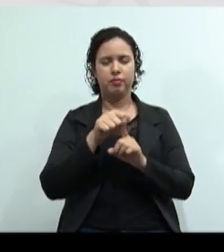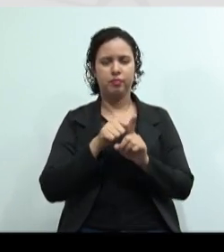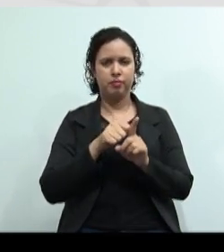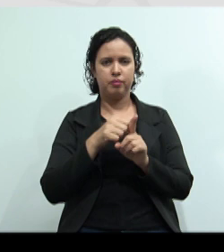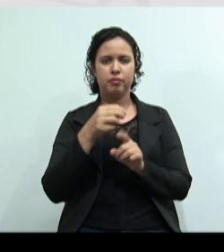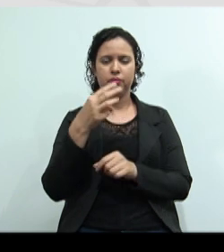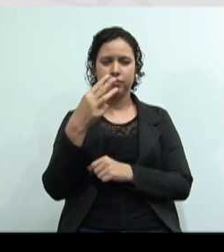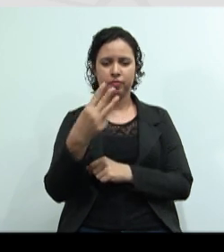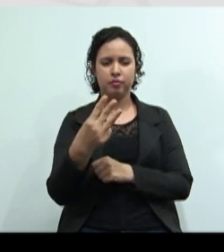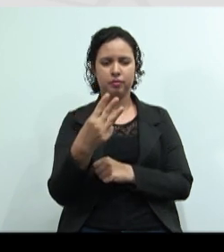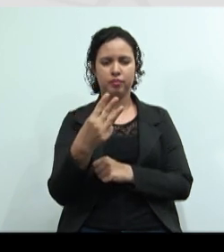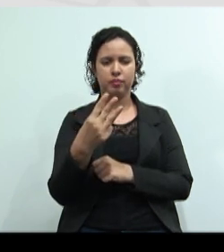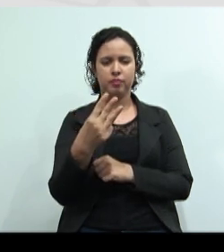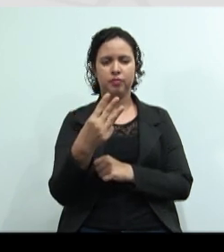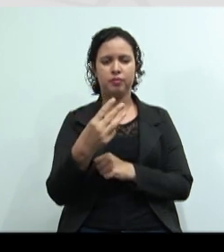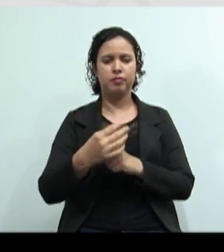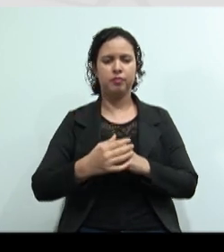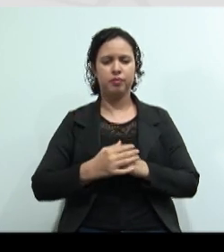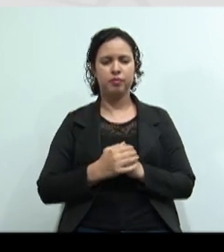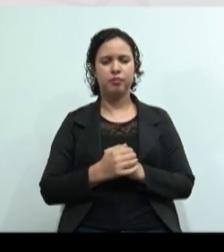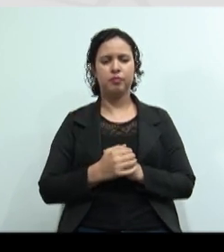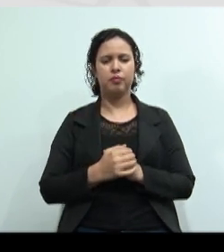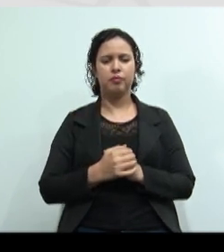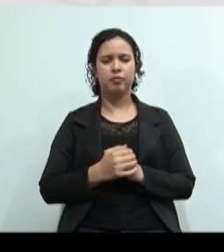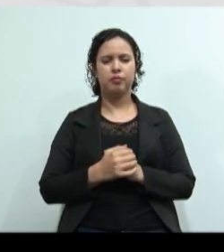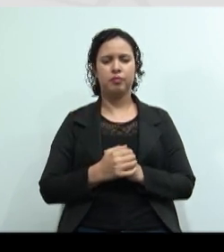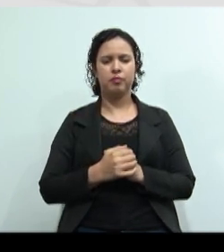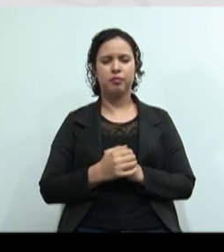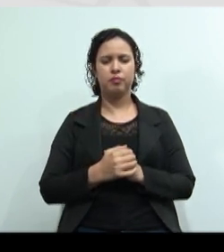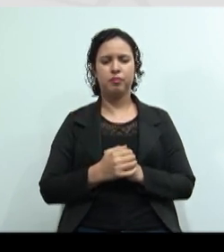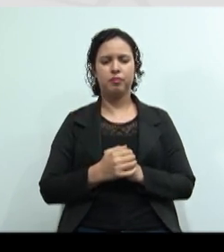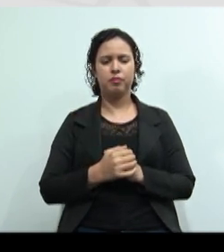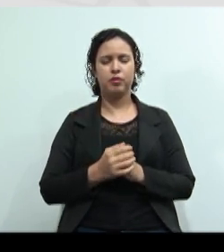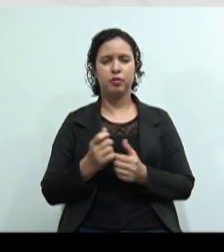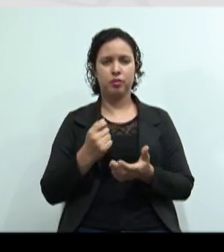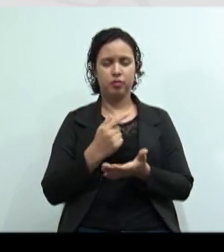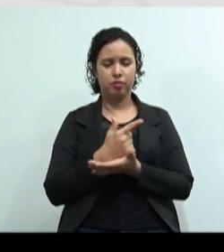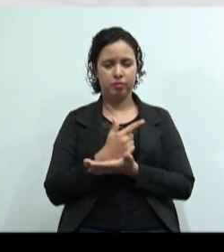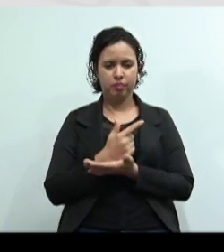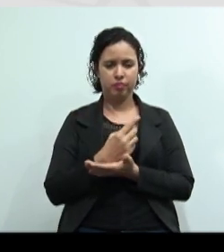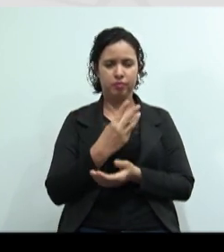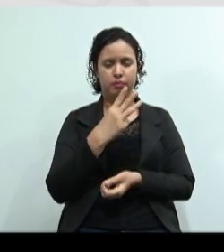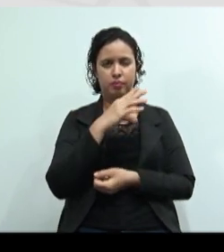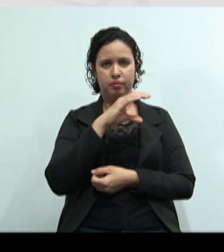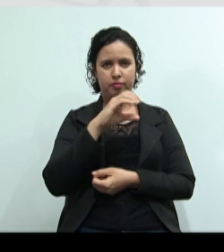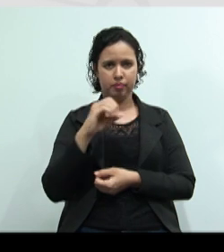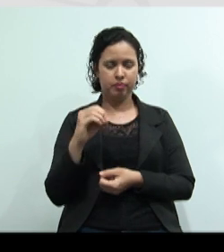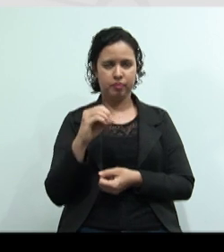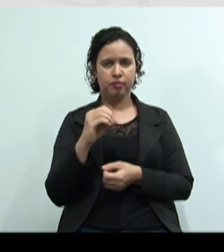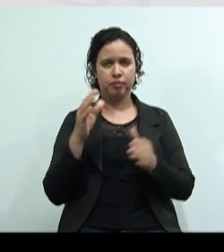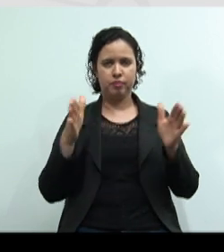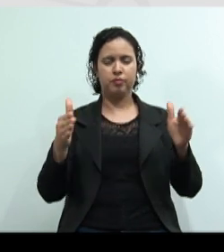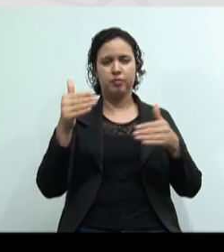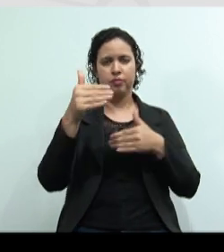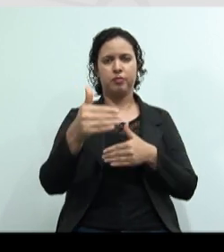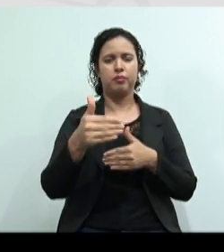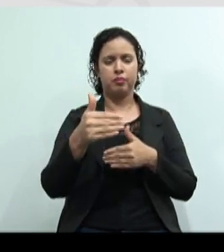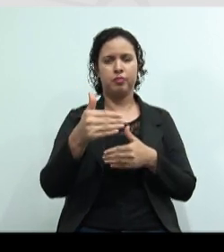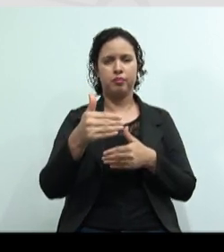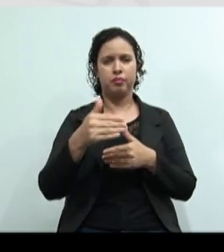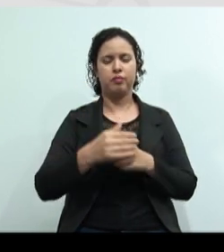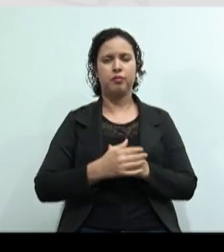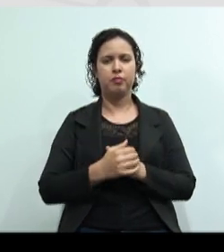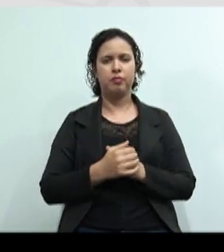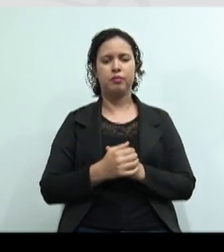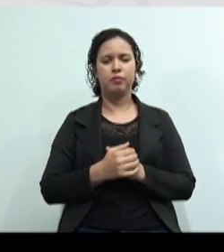20/3, o que aconteceu? Eu comprei mais leite condensado. Quantas caixas? 30